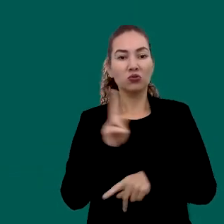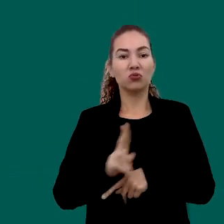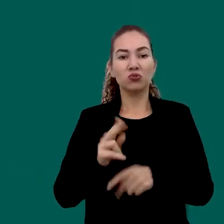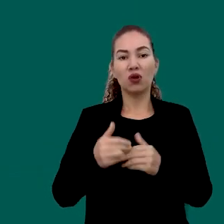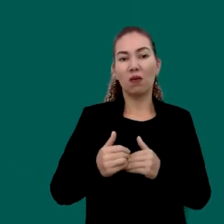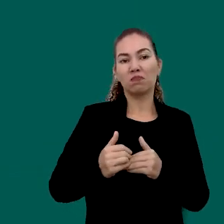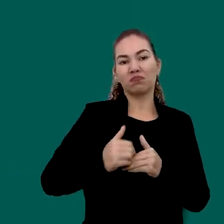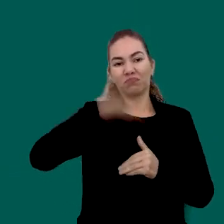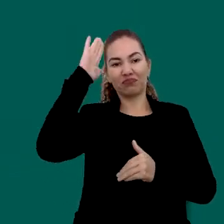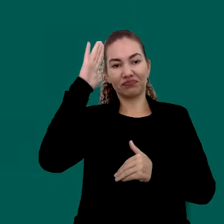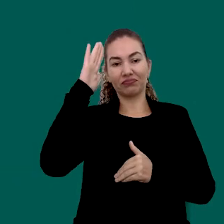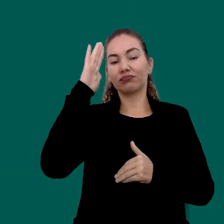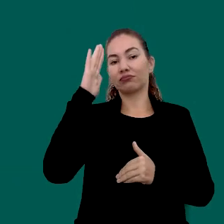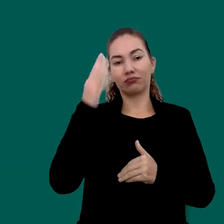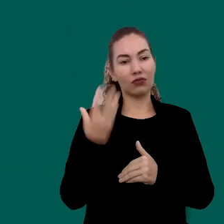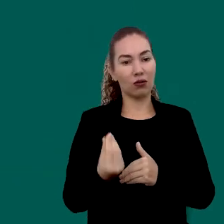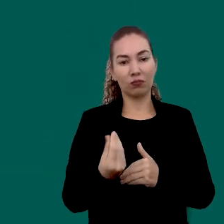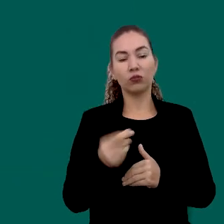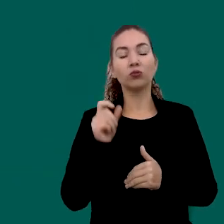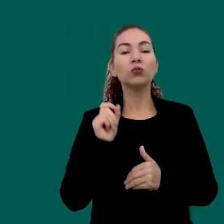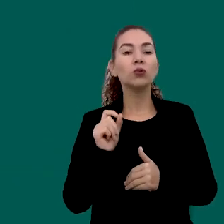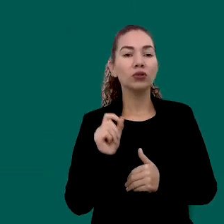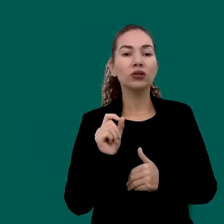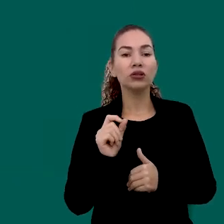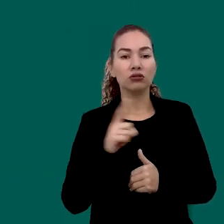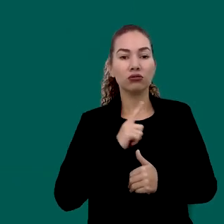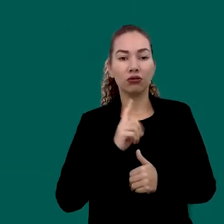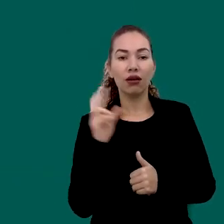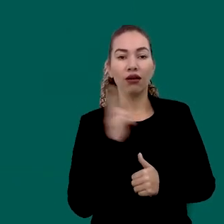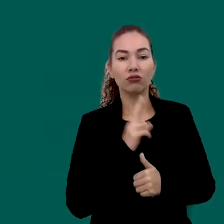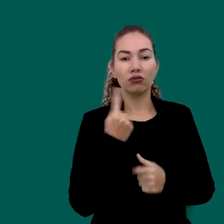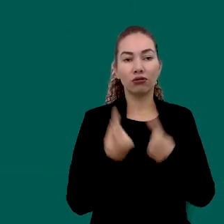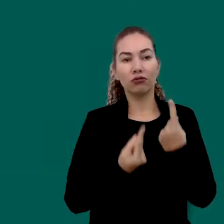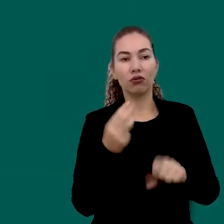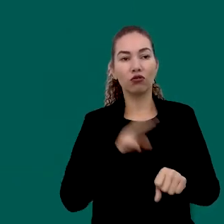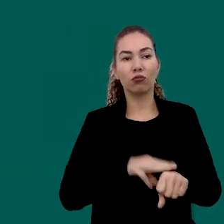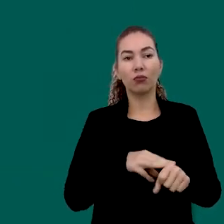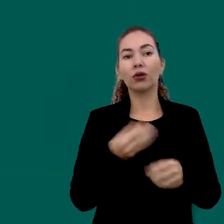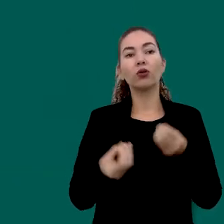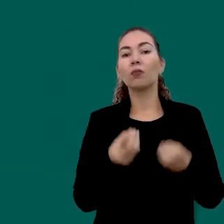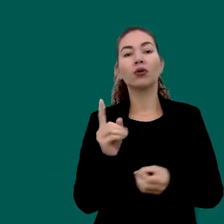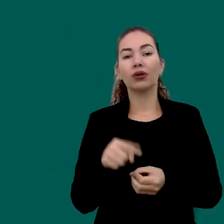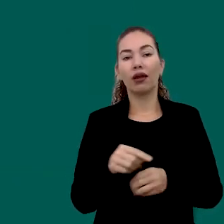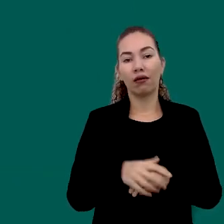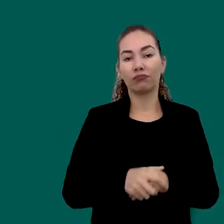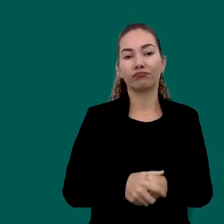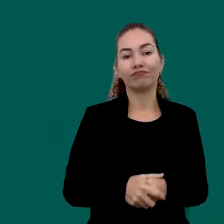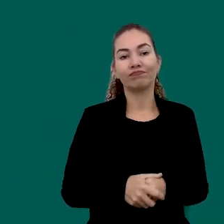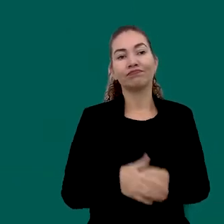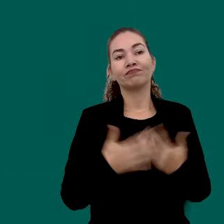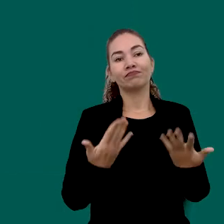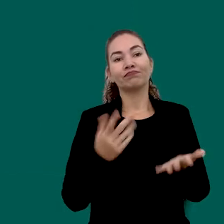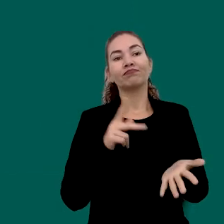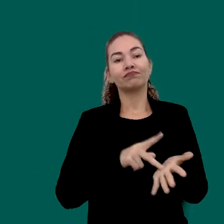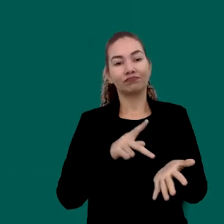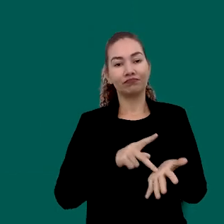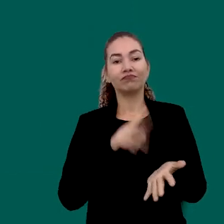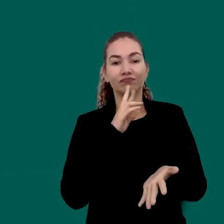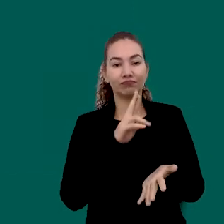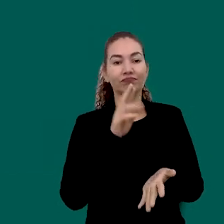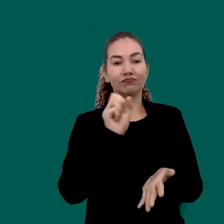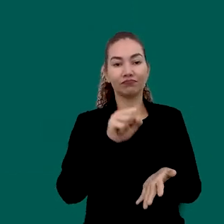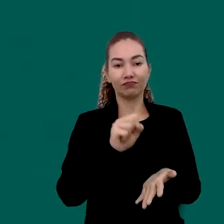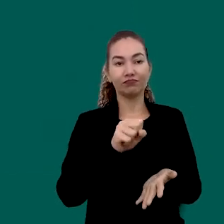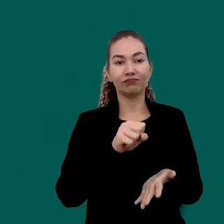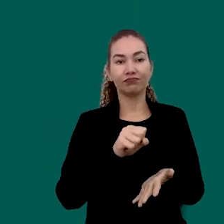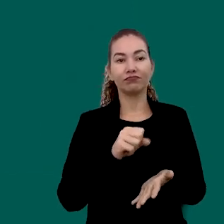assim. E isso reverte em resultado em algum momento? Como é que fica isso, cara? Reverte muito. Eu chego a comentar que